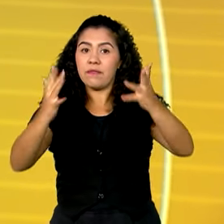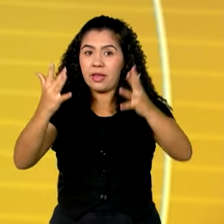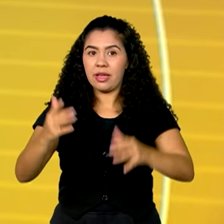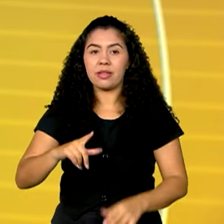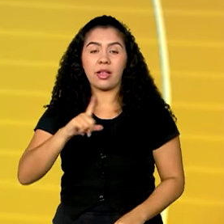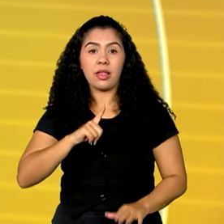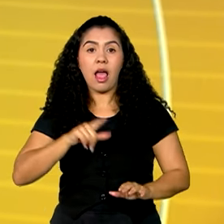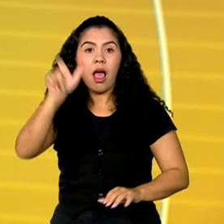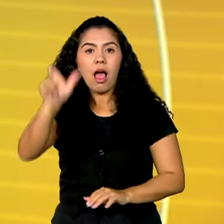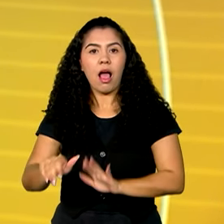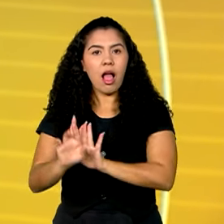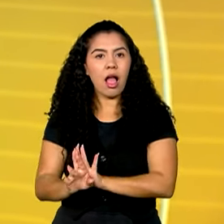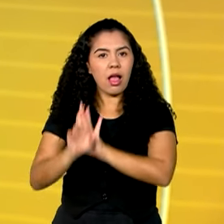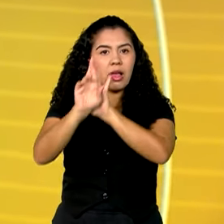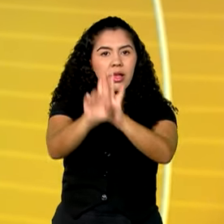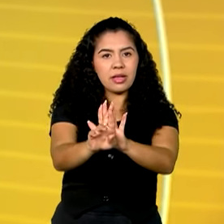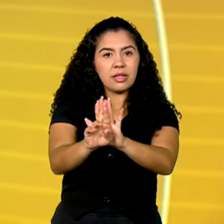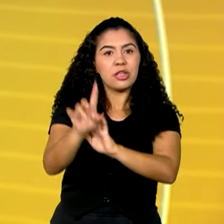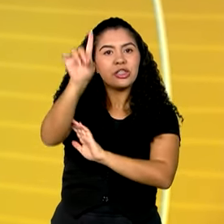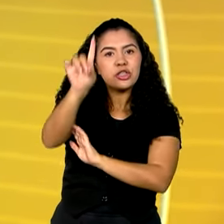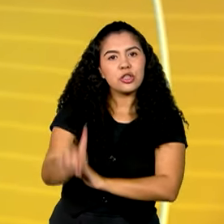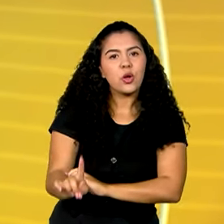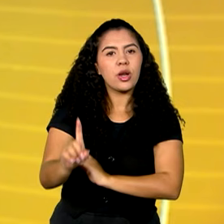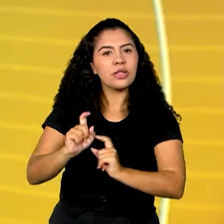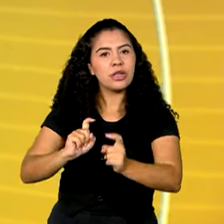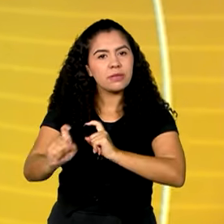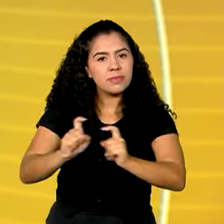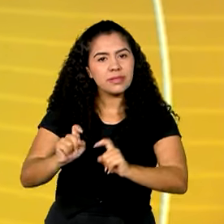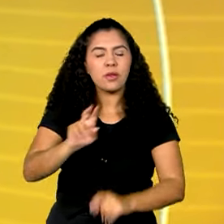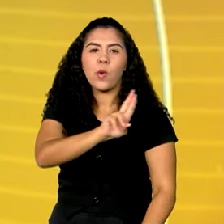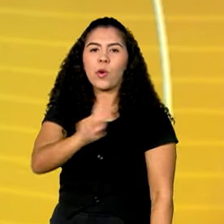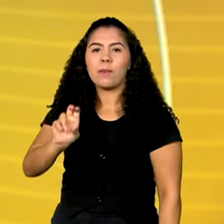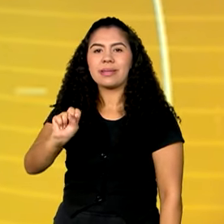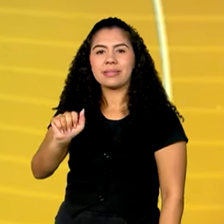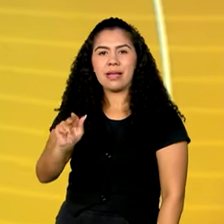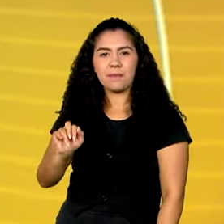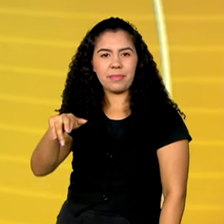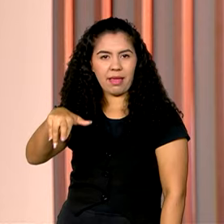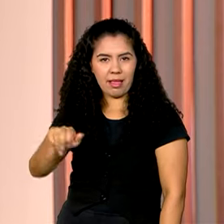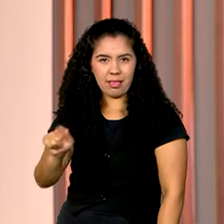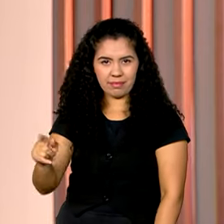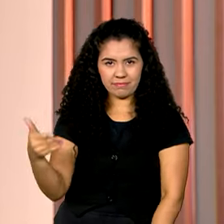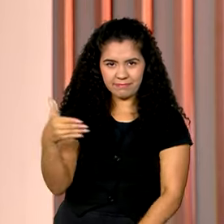nossa diretora de Administração, Finanças e Pessoas, Sabrina Gabeto Soares.